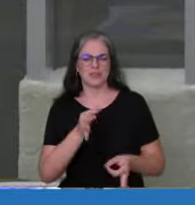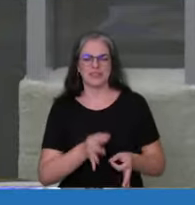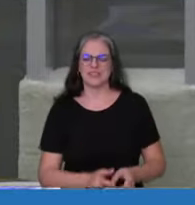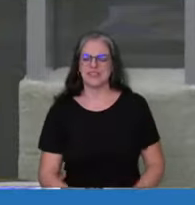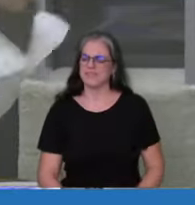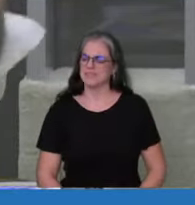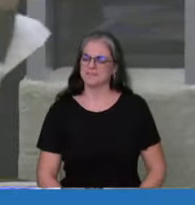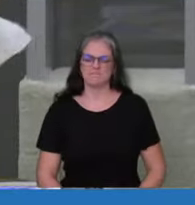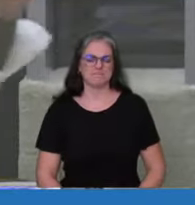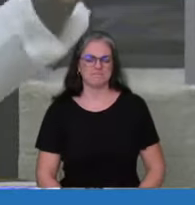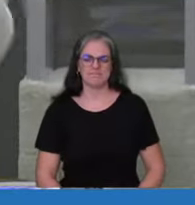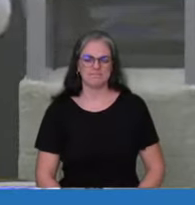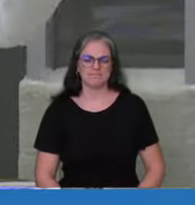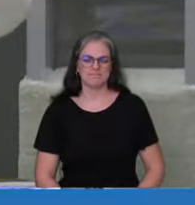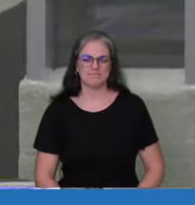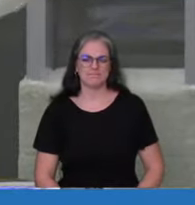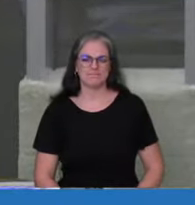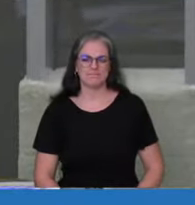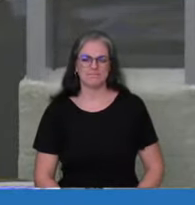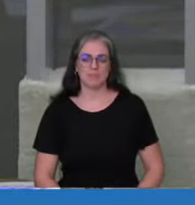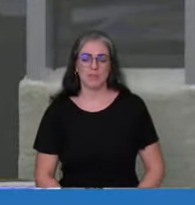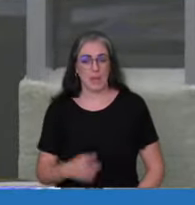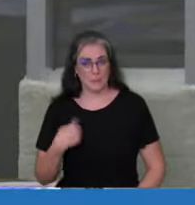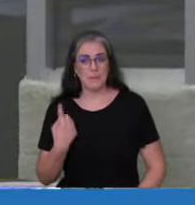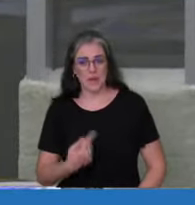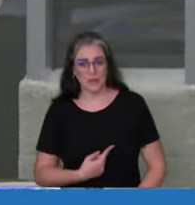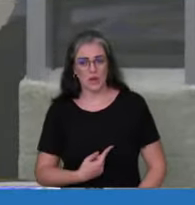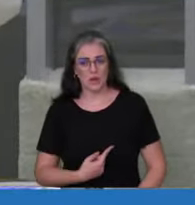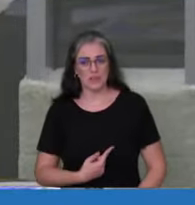aspecto. O porquê para nós ainda não está claro.